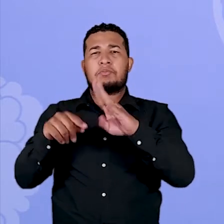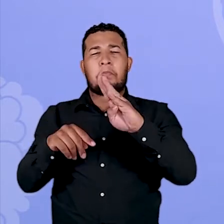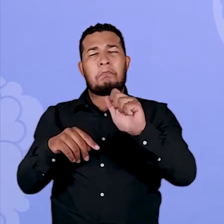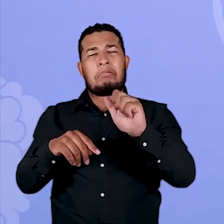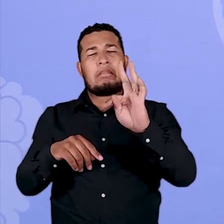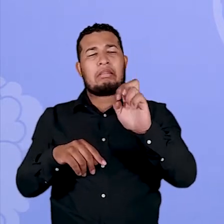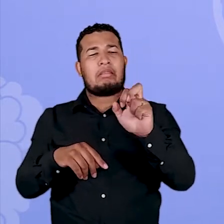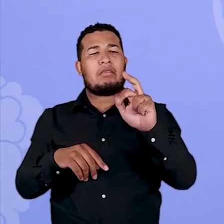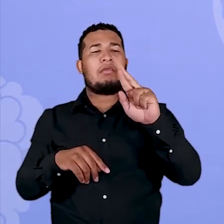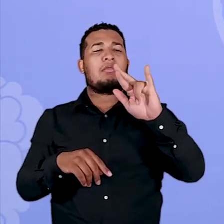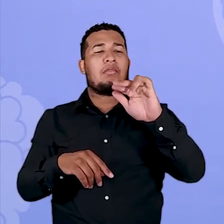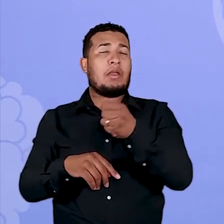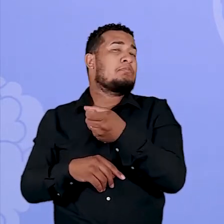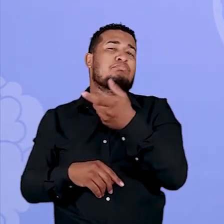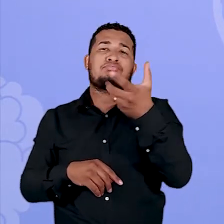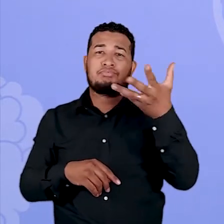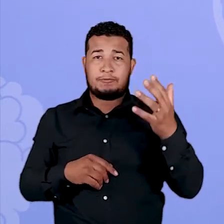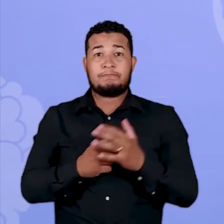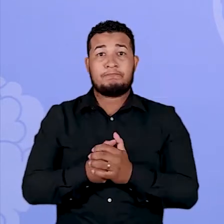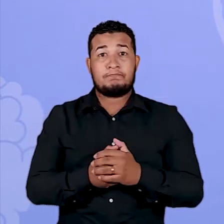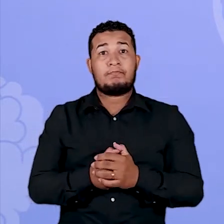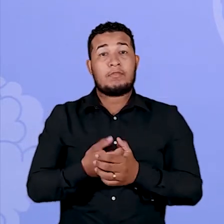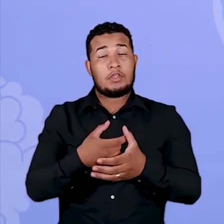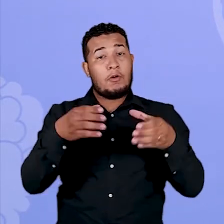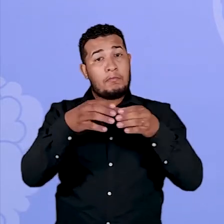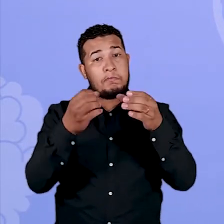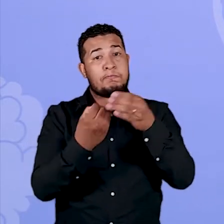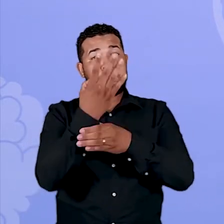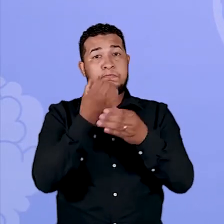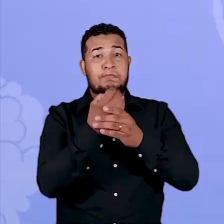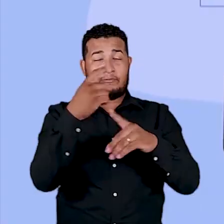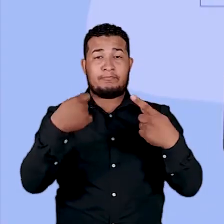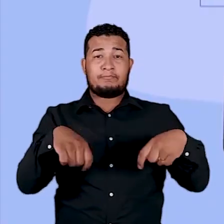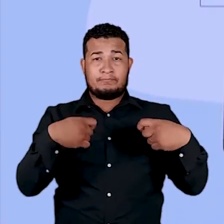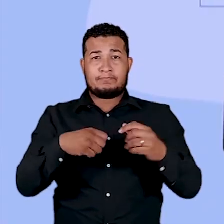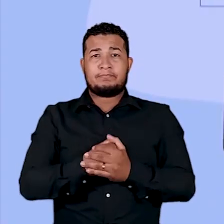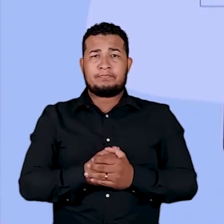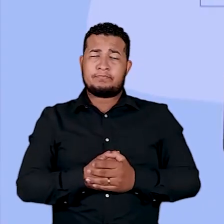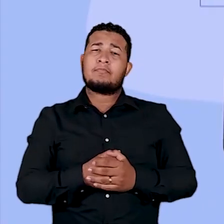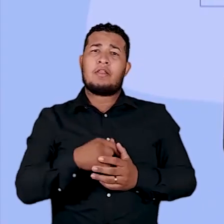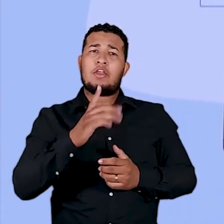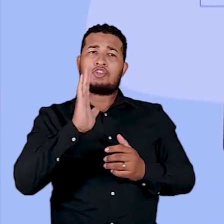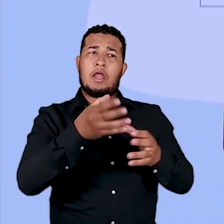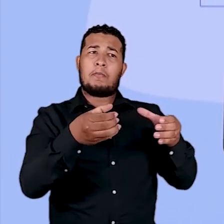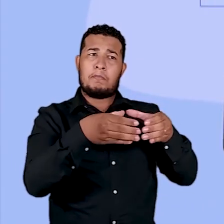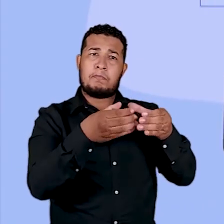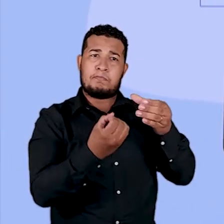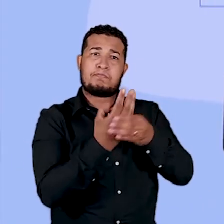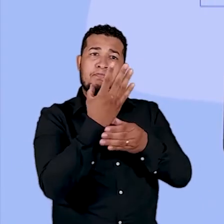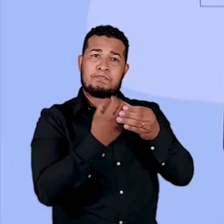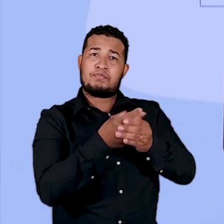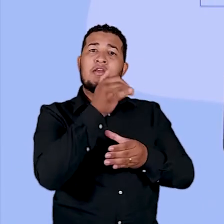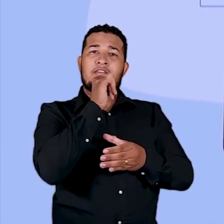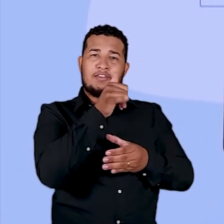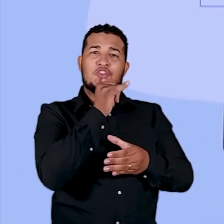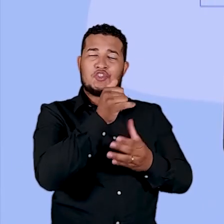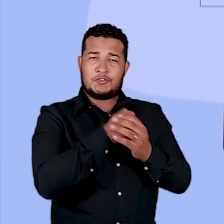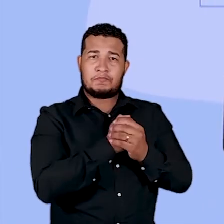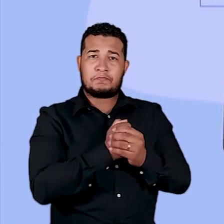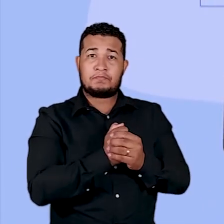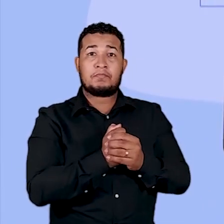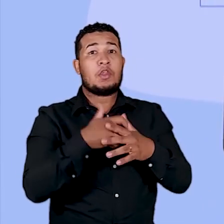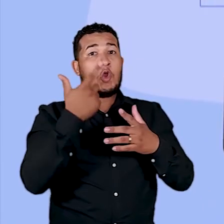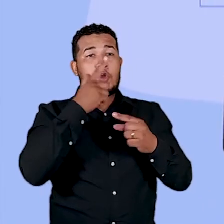pela concessionária, beleza? Então, no nosso circuito tem que ter uma fonte, tranquilo? Então, tem uma fonte. Para que haja